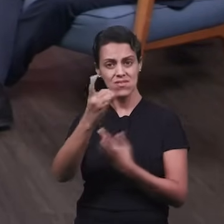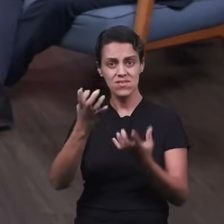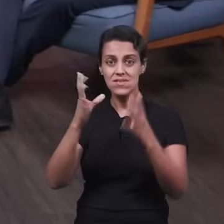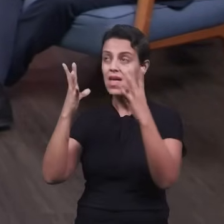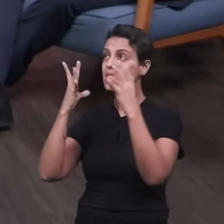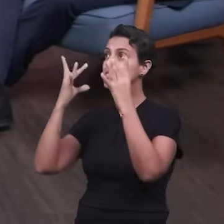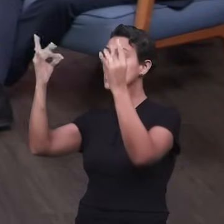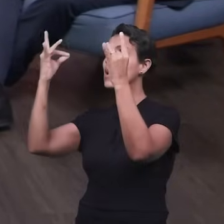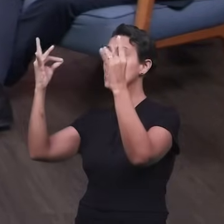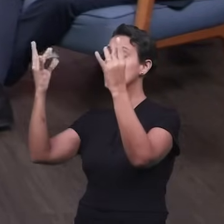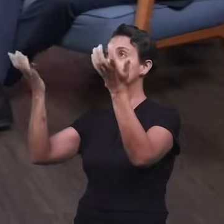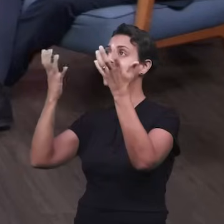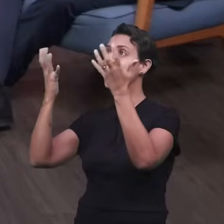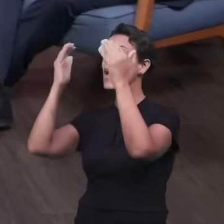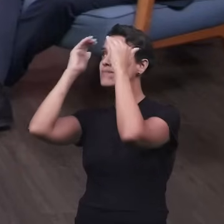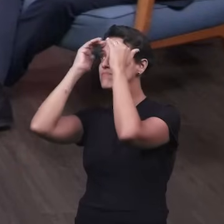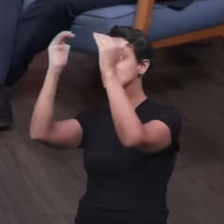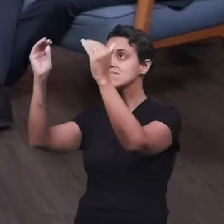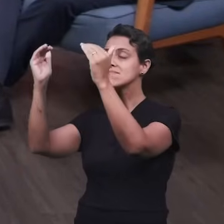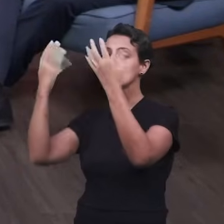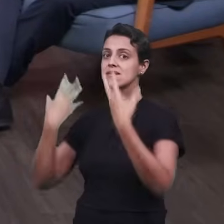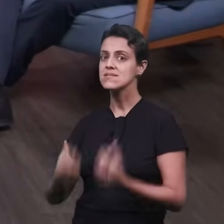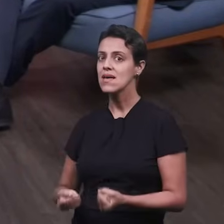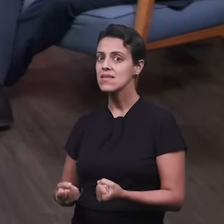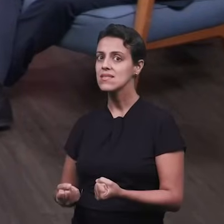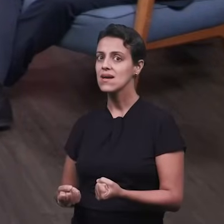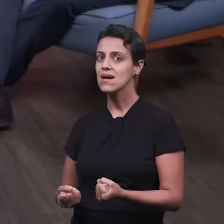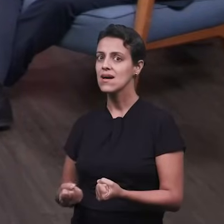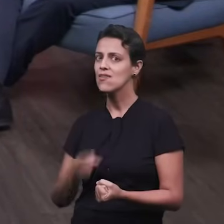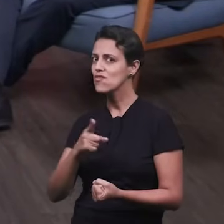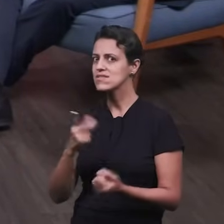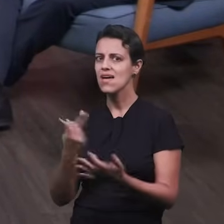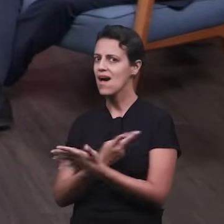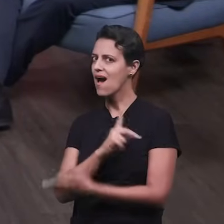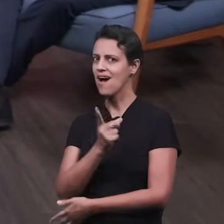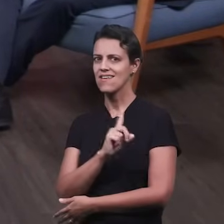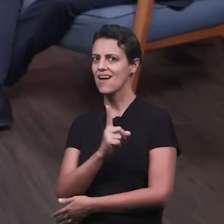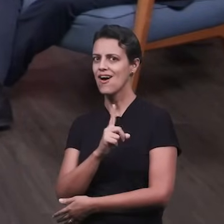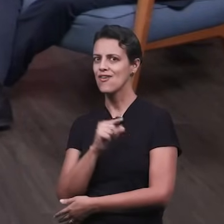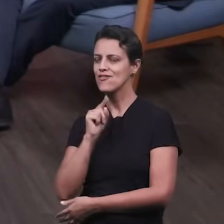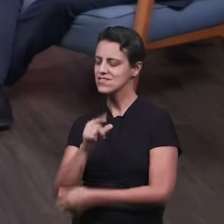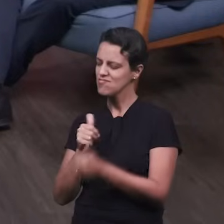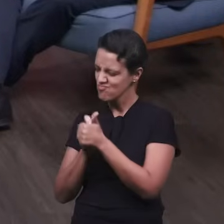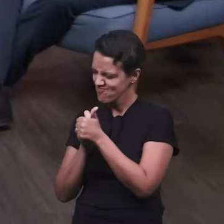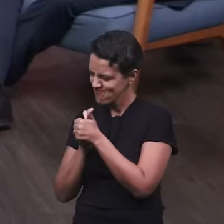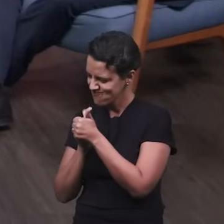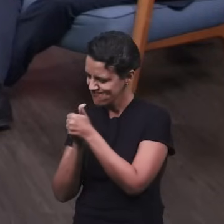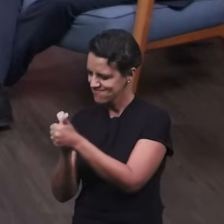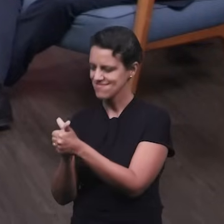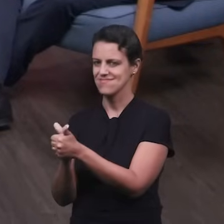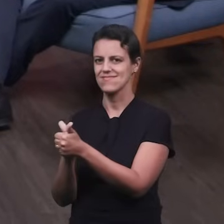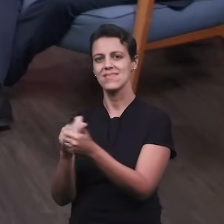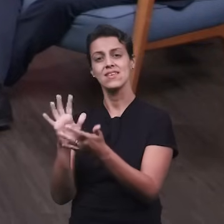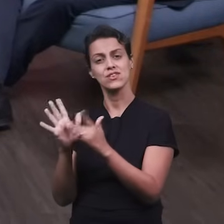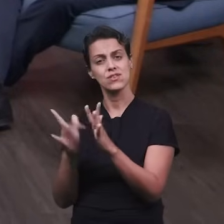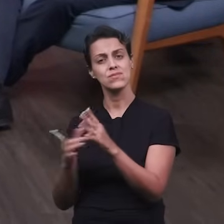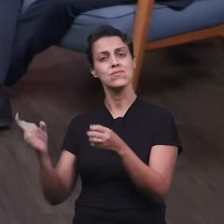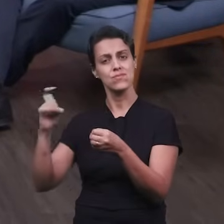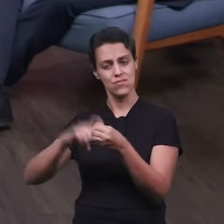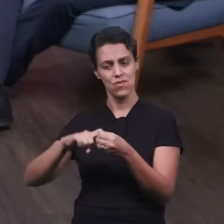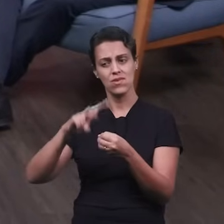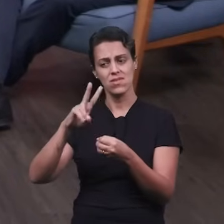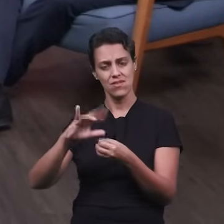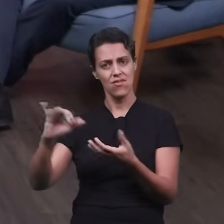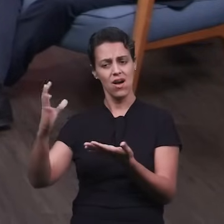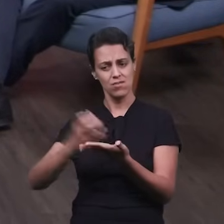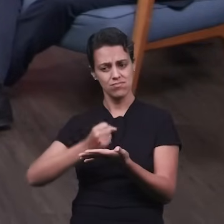quem está disposto a ouvir essa voz, como disse o Adriano, não vai errar. Não vai sair do passo das ovelhas. Jesus vai